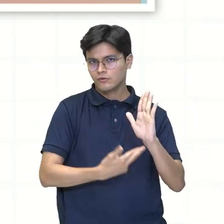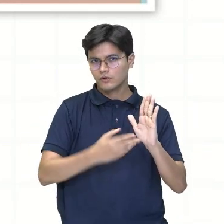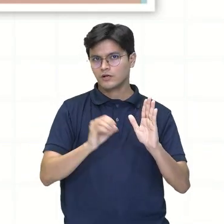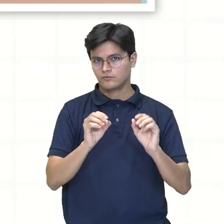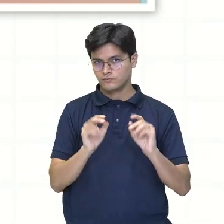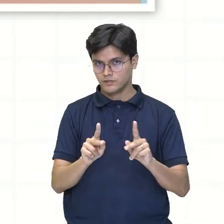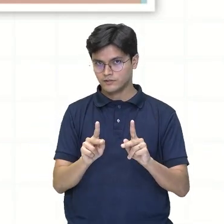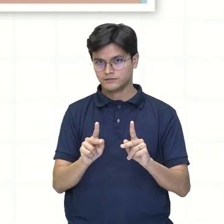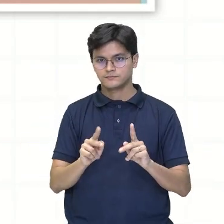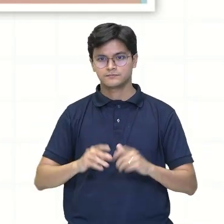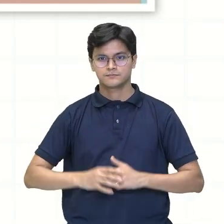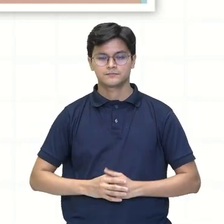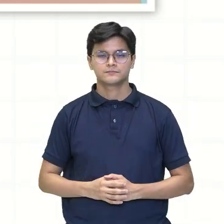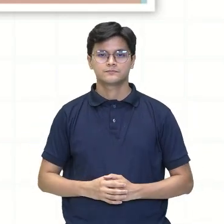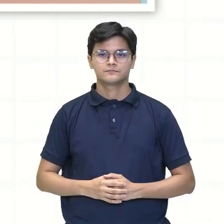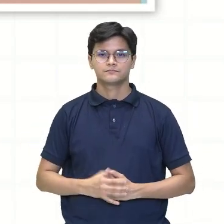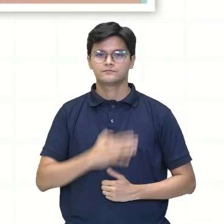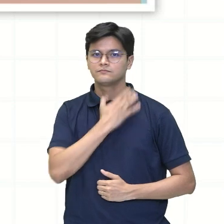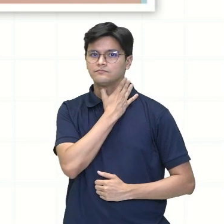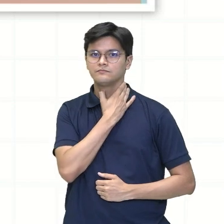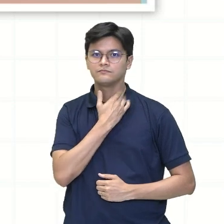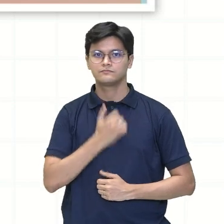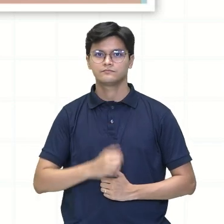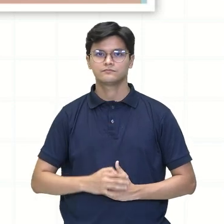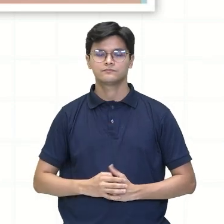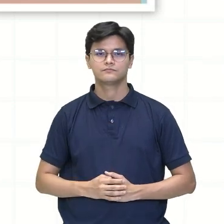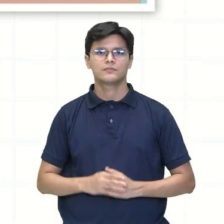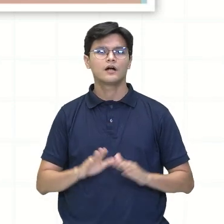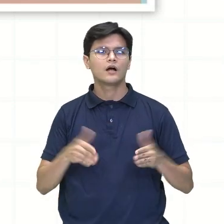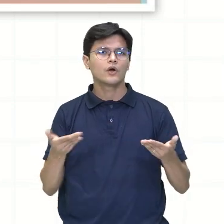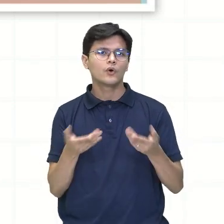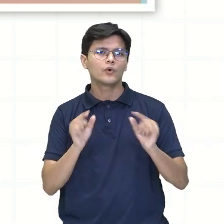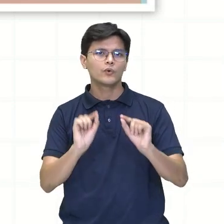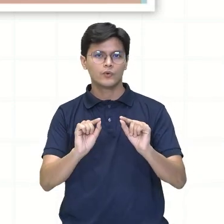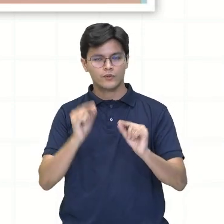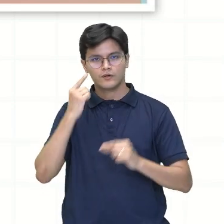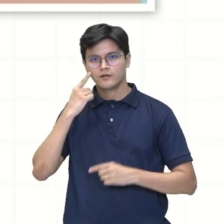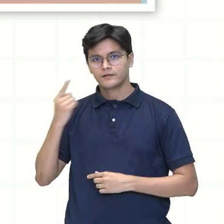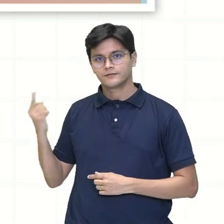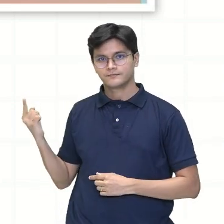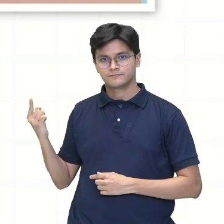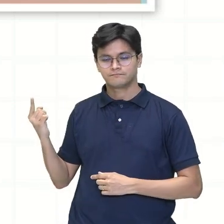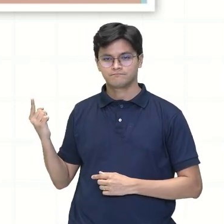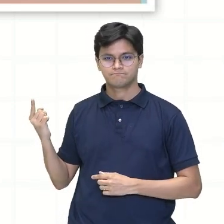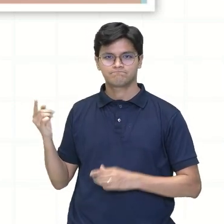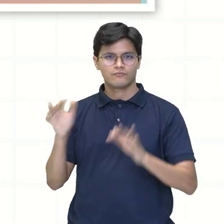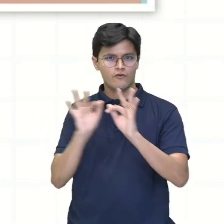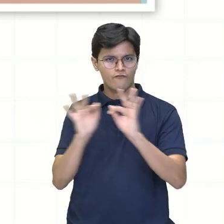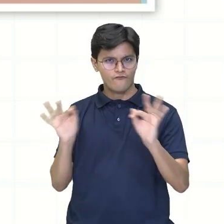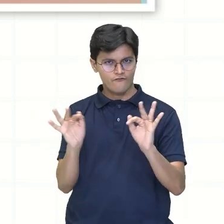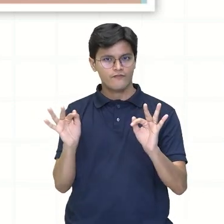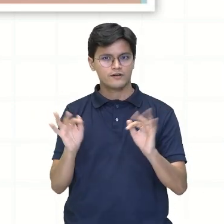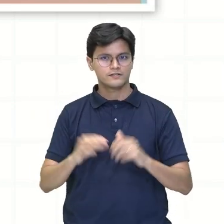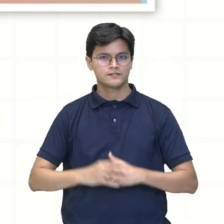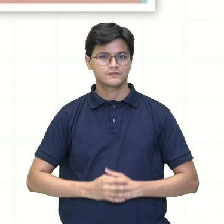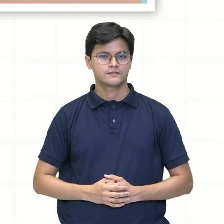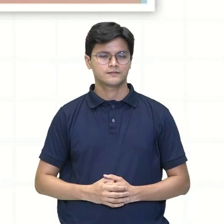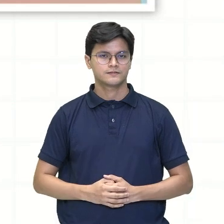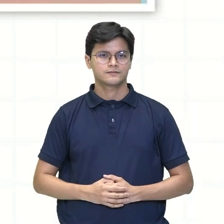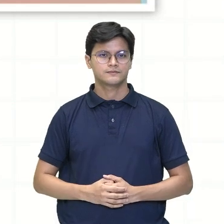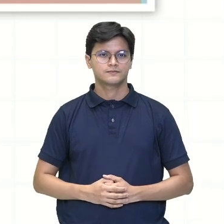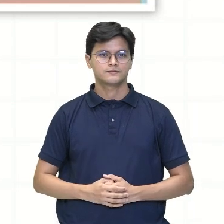Ok? Agora vamos ver aqui. Hey Potira, what did you do